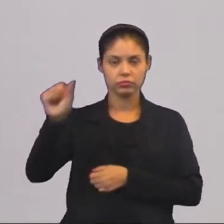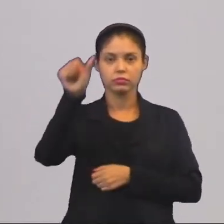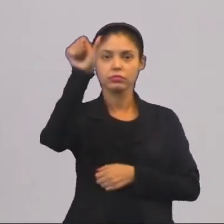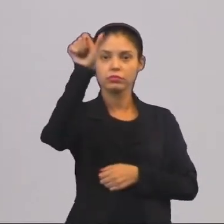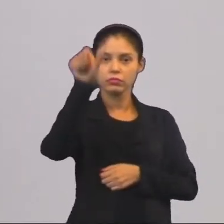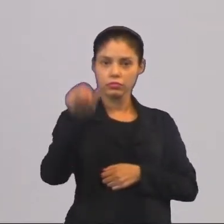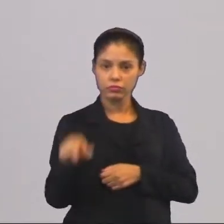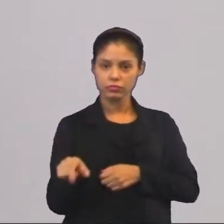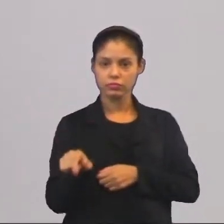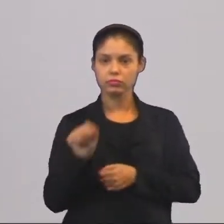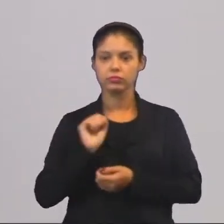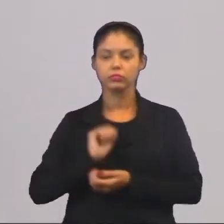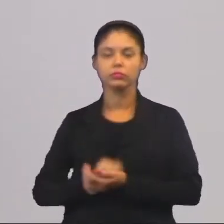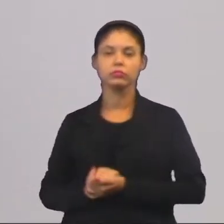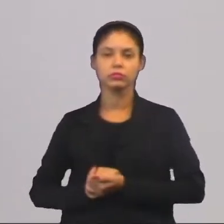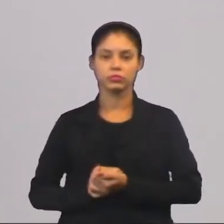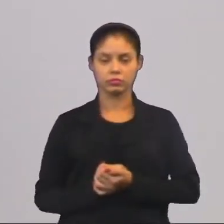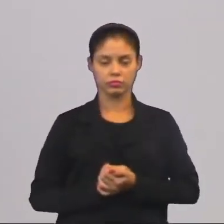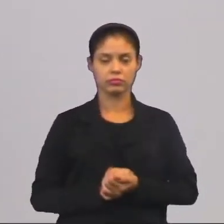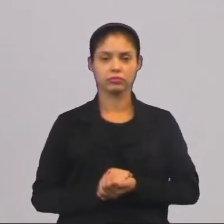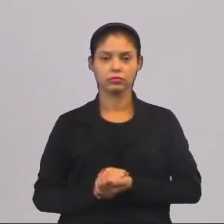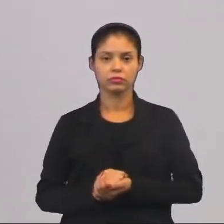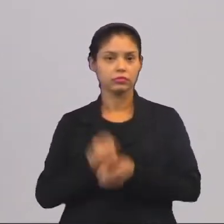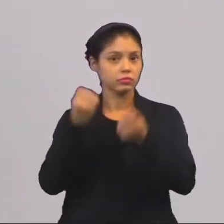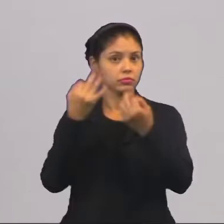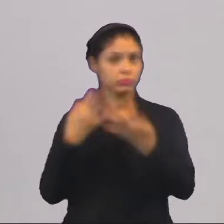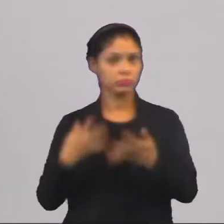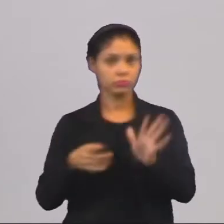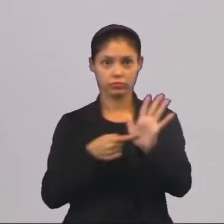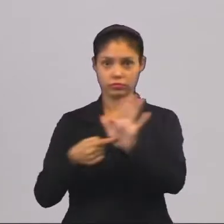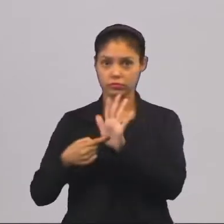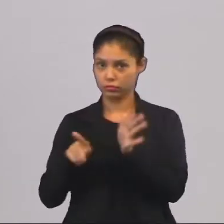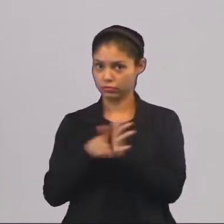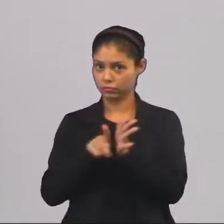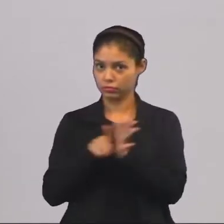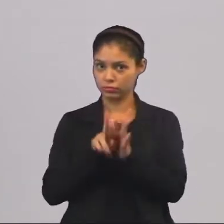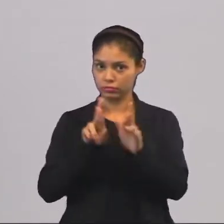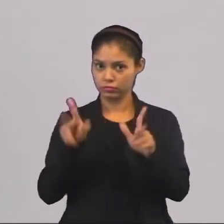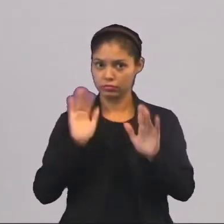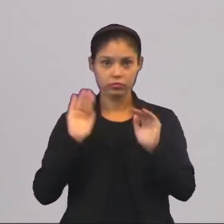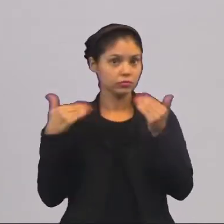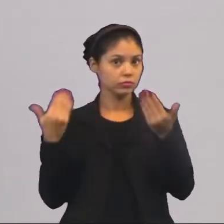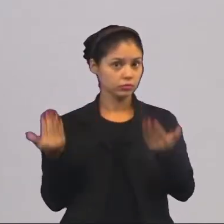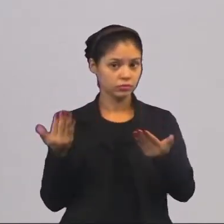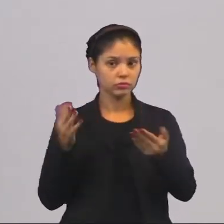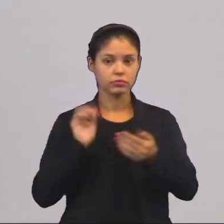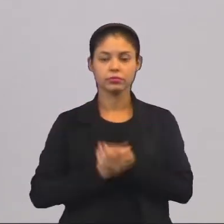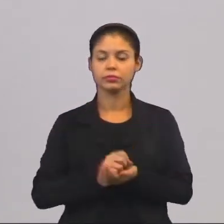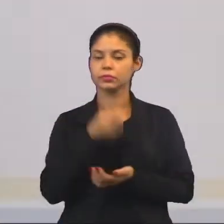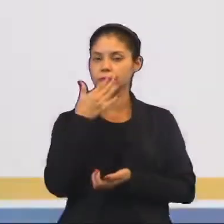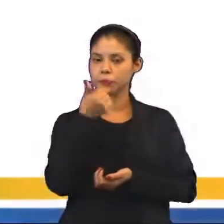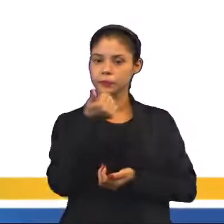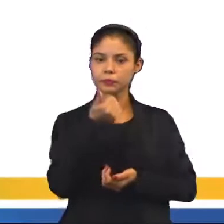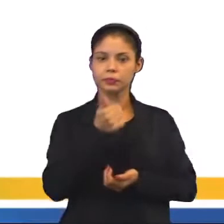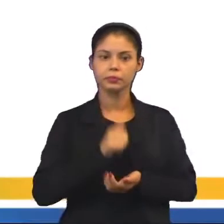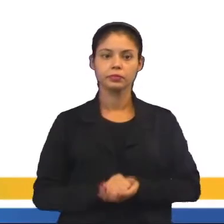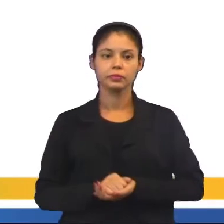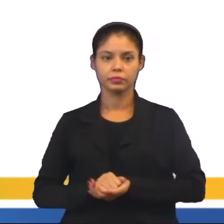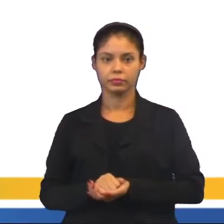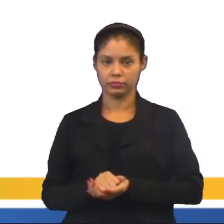linha ou da coluna. Ele não especifica diferentemente qual delas, tudo bem?